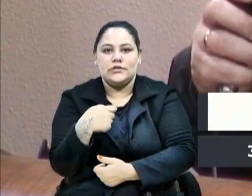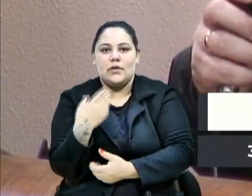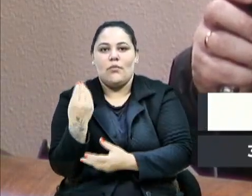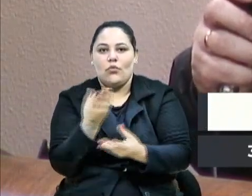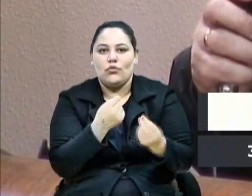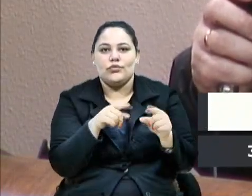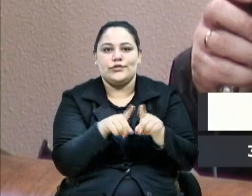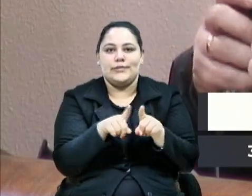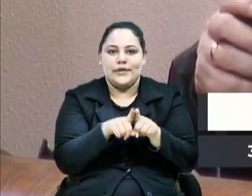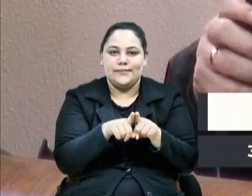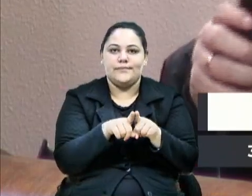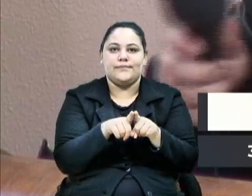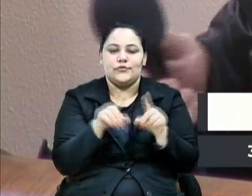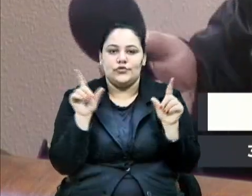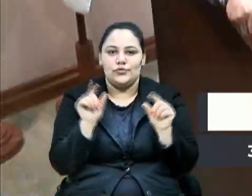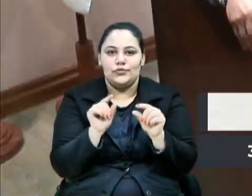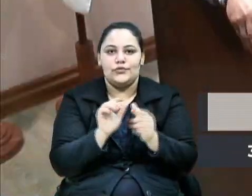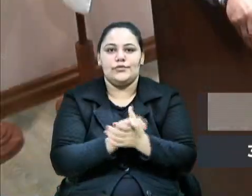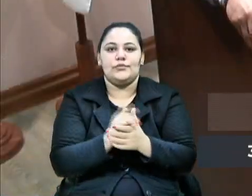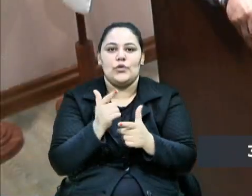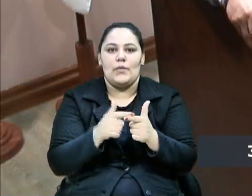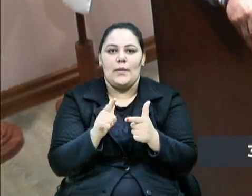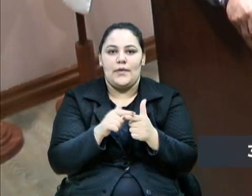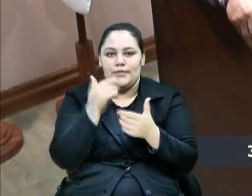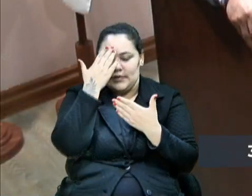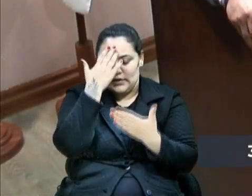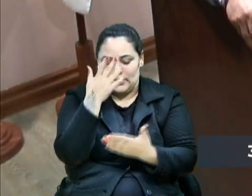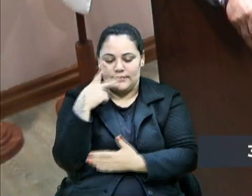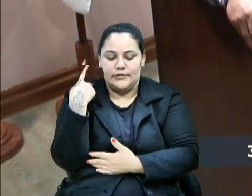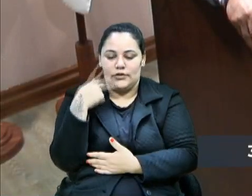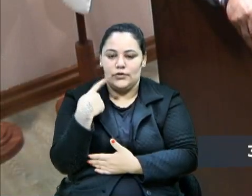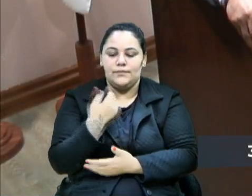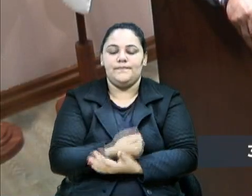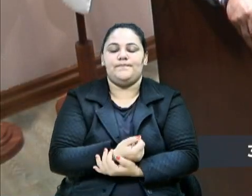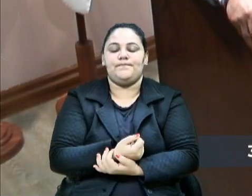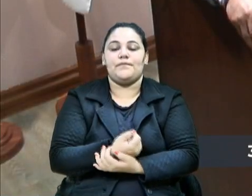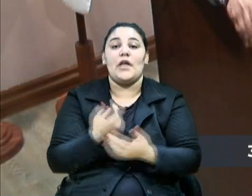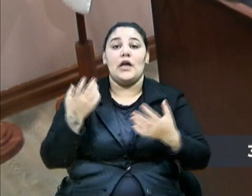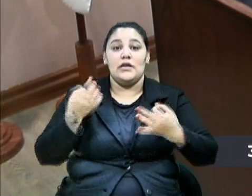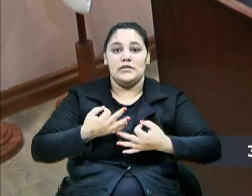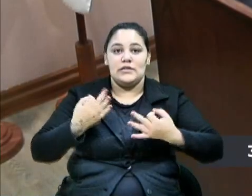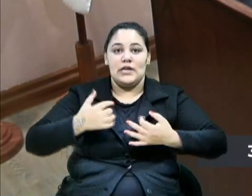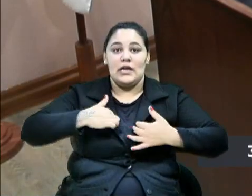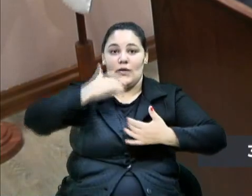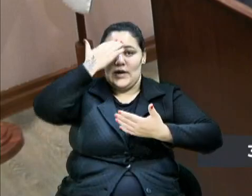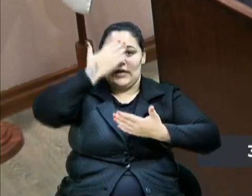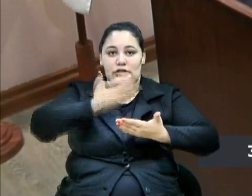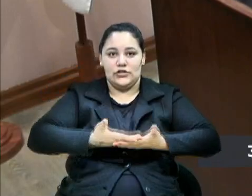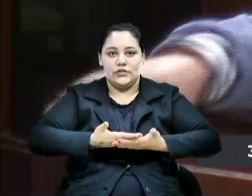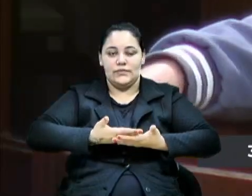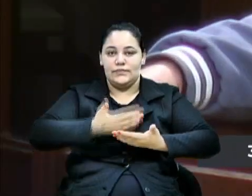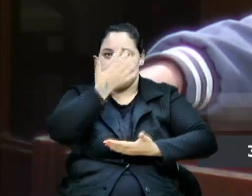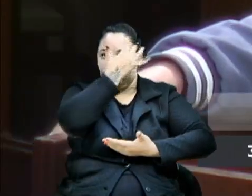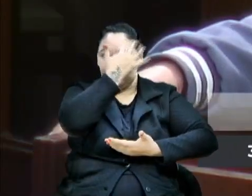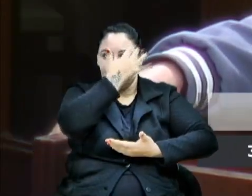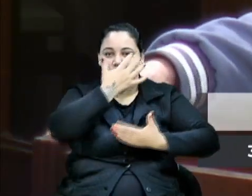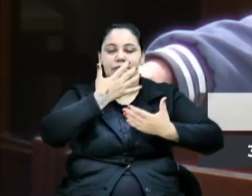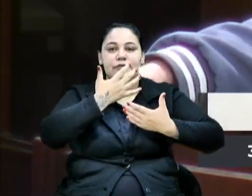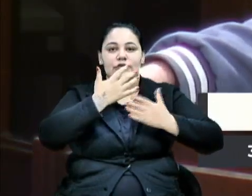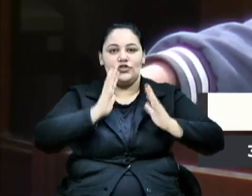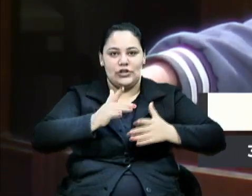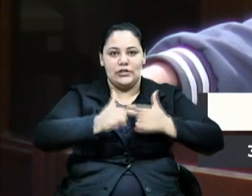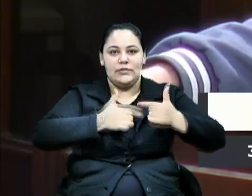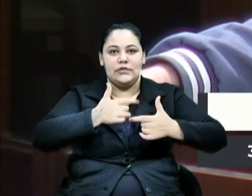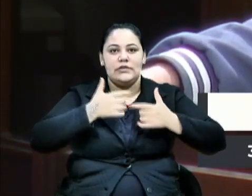amenizar aquela situação ali também. Obrigado, vereador. Com certeza, eu acredito que o prefeito Odiló foi secretário, é conhecedor de